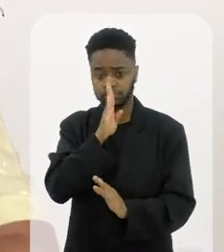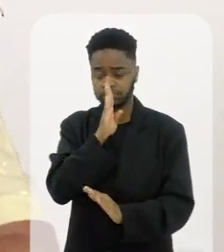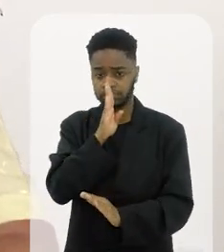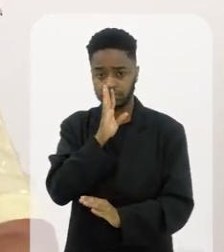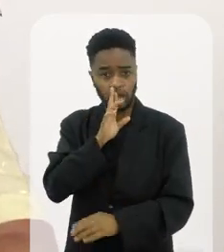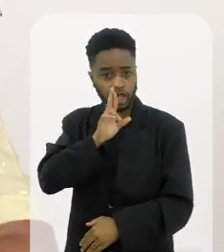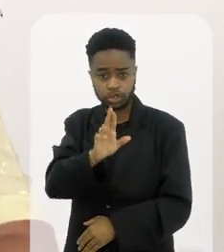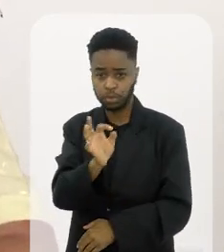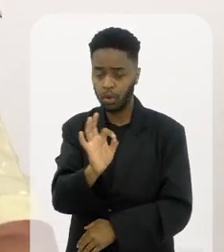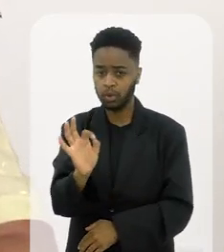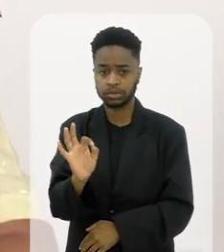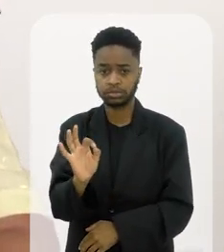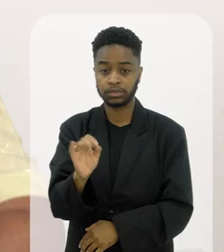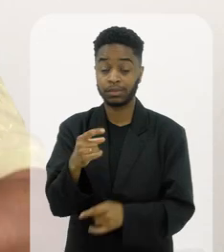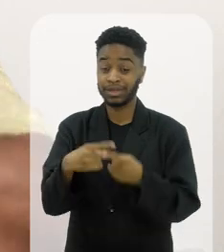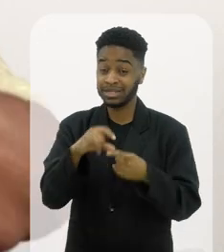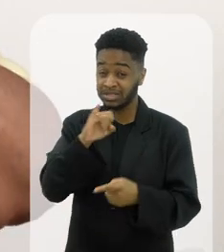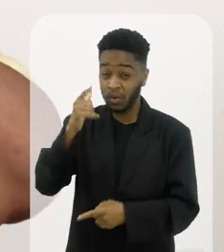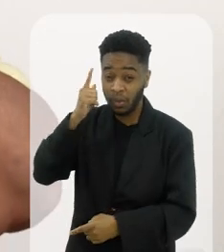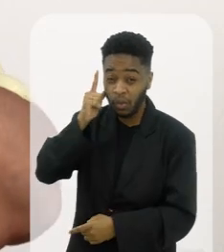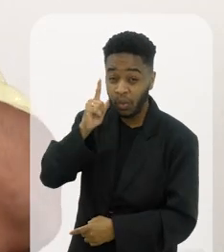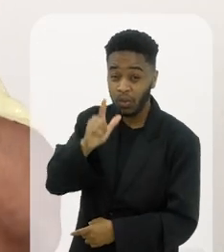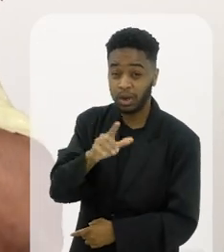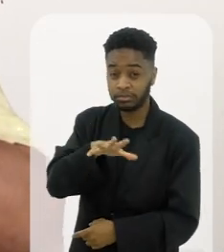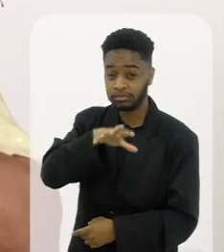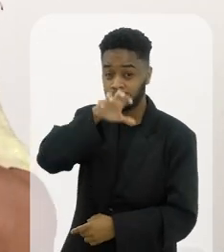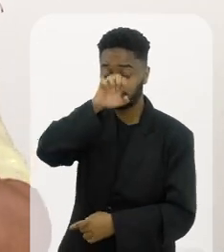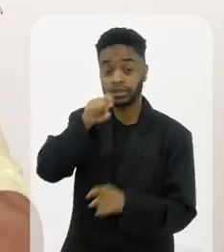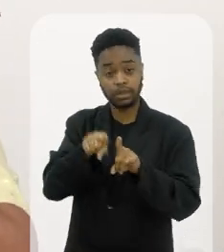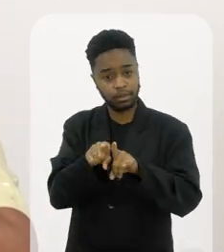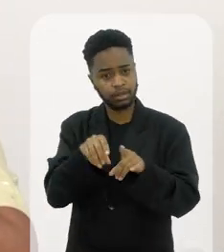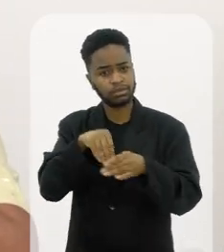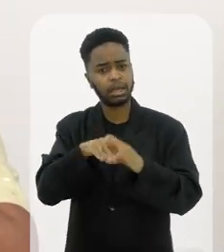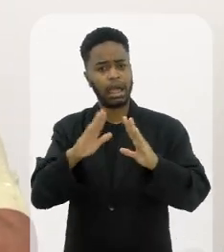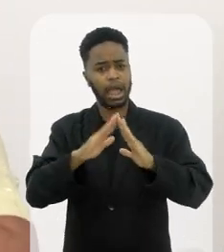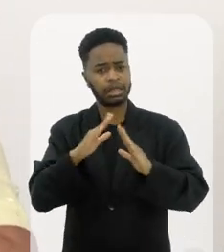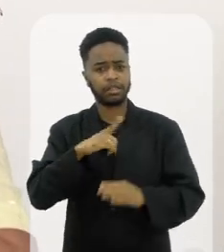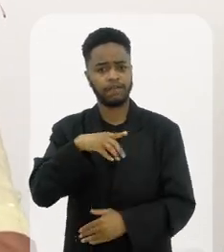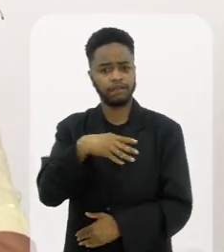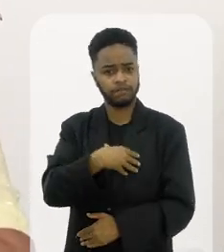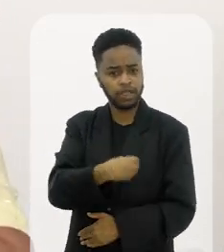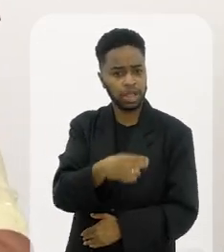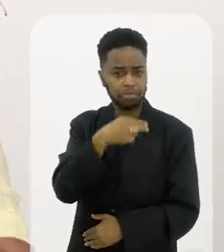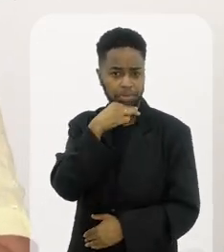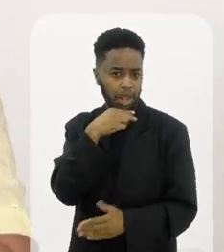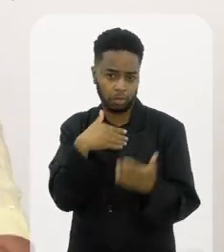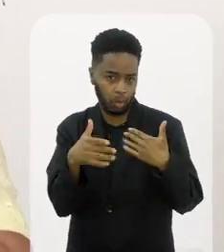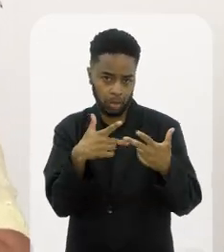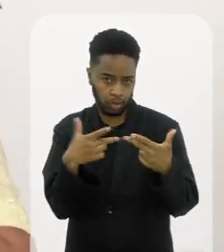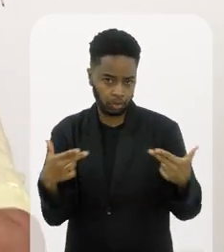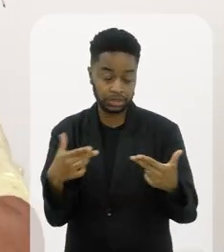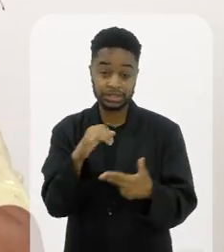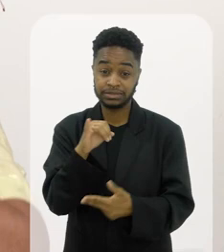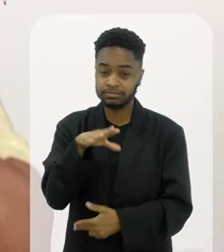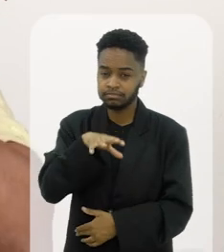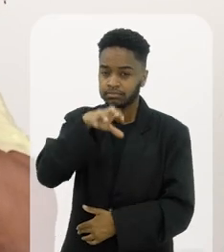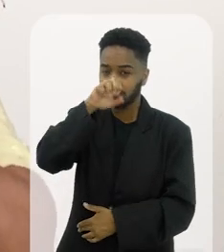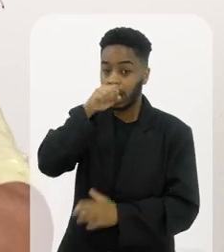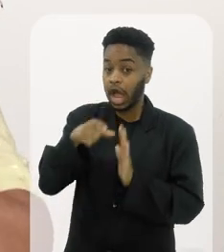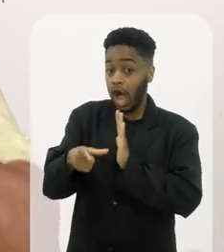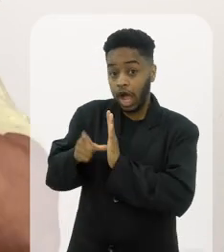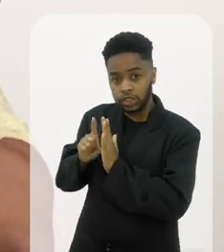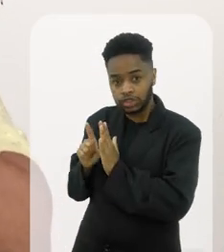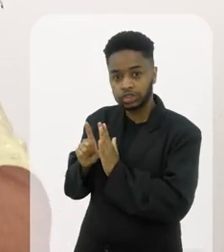respira, não responde. Quando você consegue primeiro respirar, até em casa, com o filho, com o neto, com qualquer coisa,